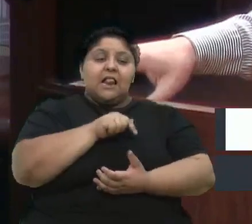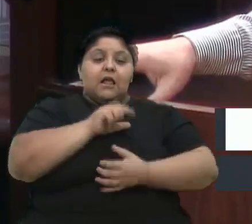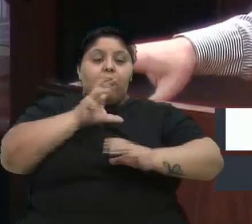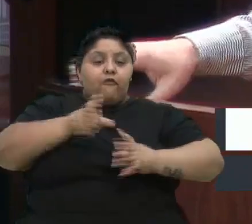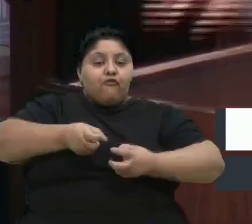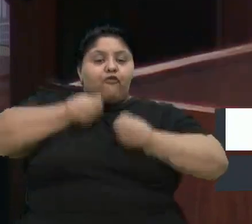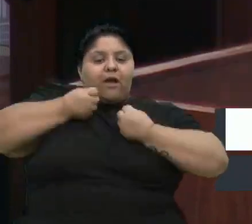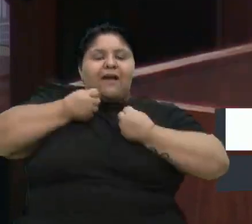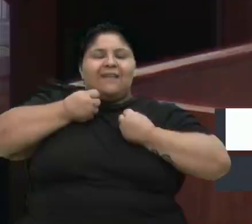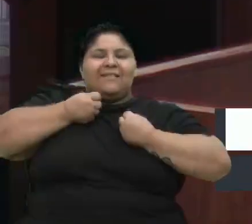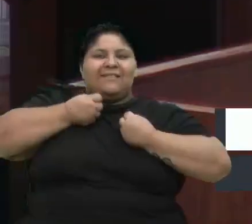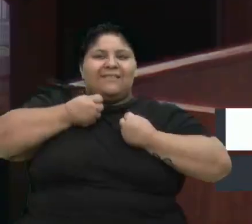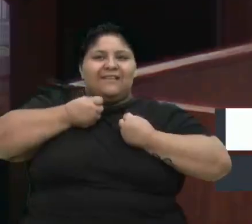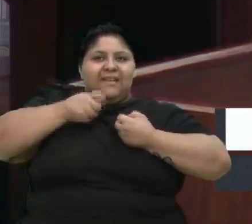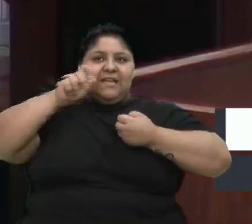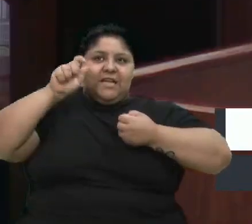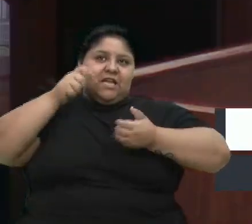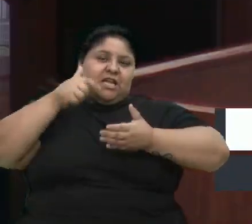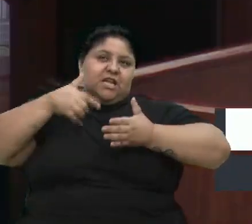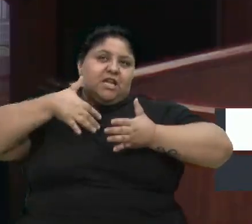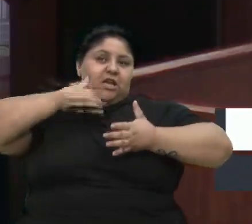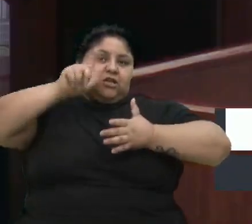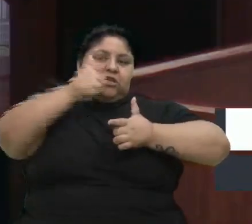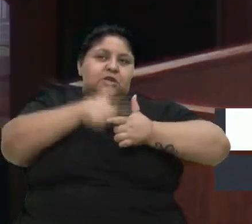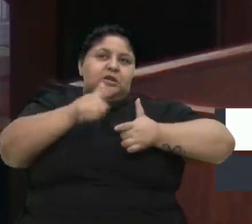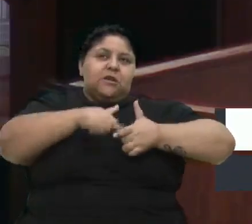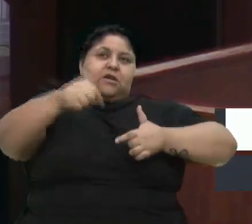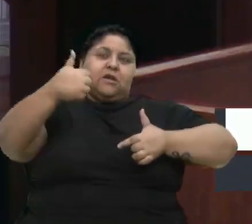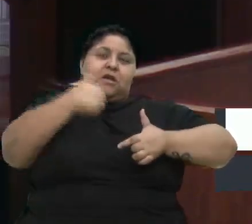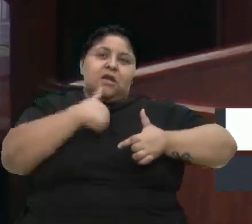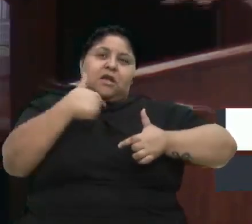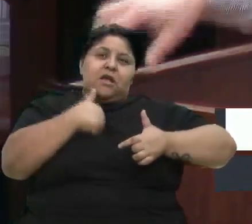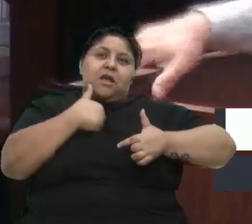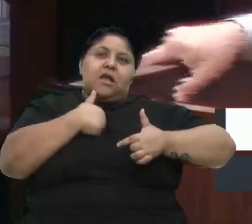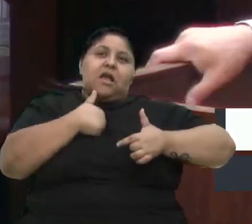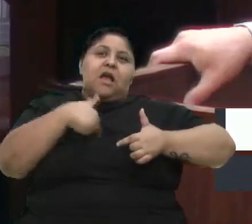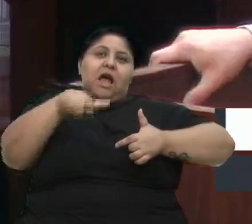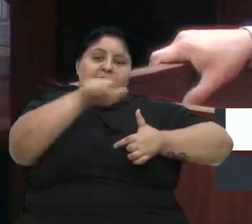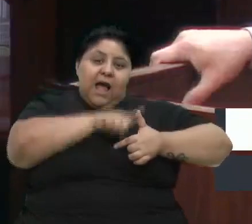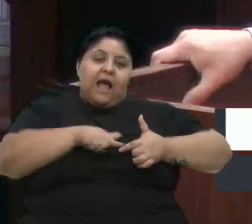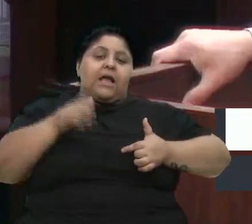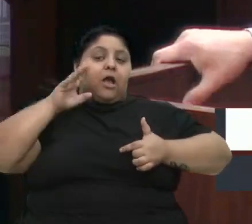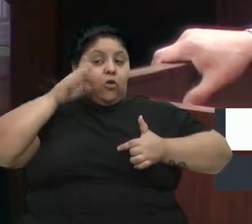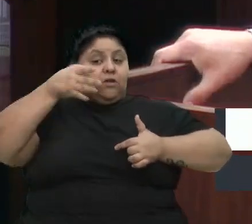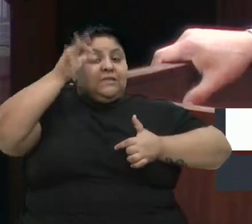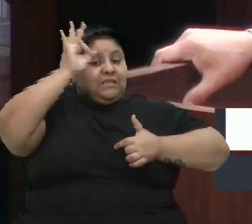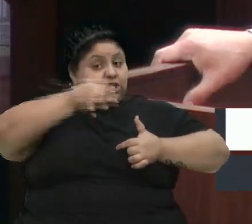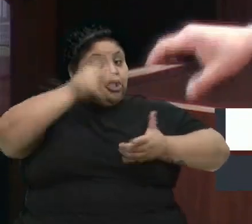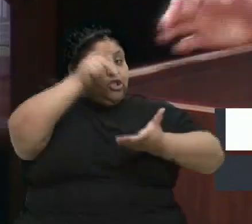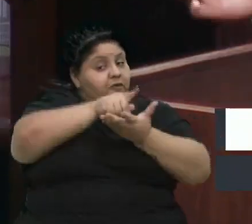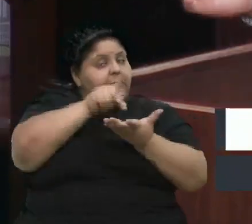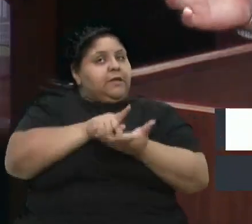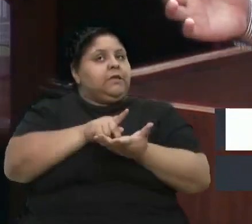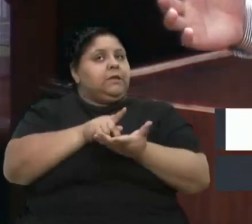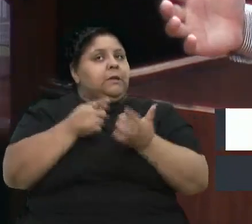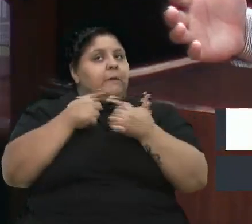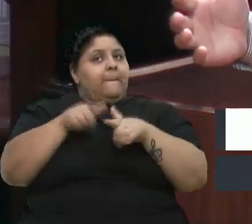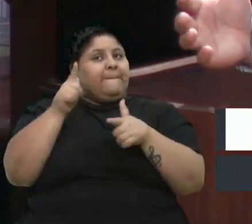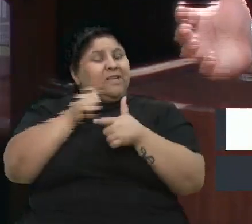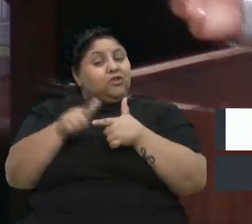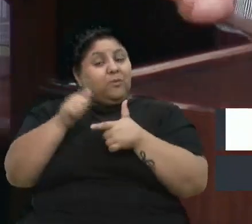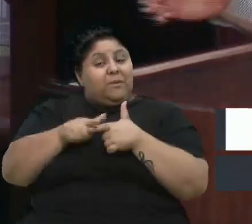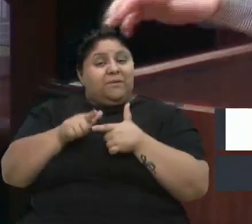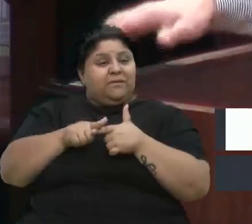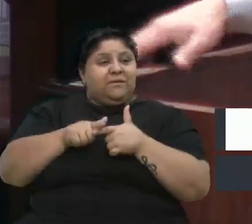causa. Ela disse para esse vereador, que depender da minha secretaria aqui o negócio vai acontecer. Mas o problema é que é uma engrenagem,